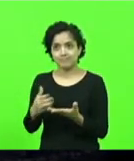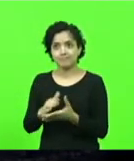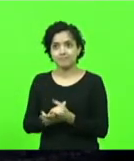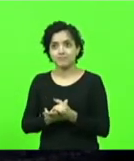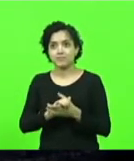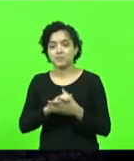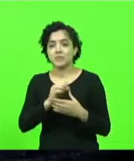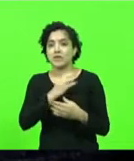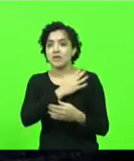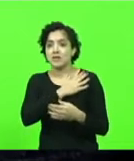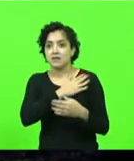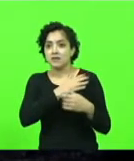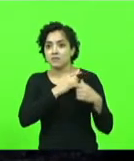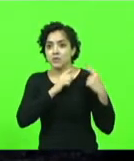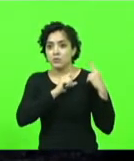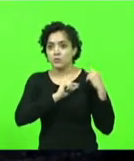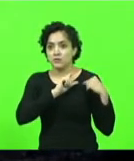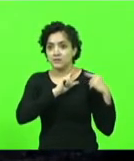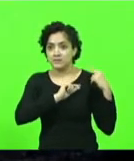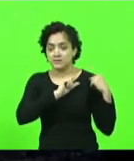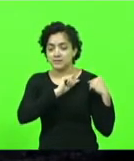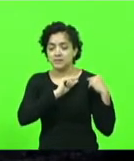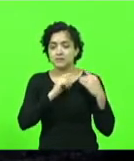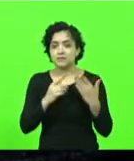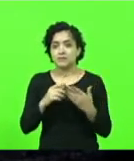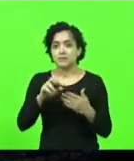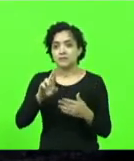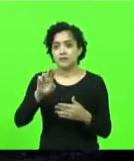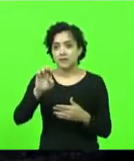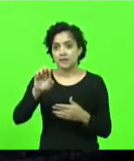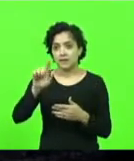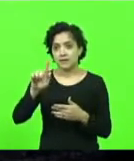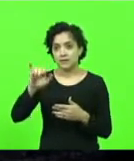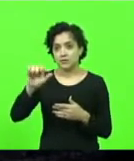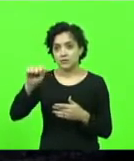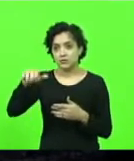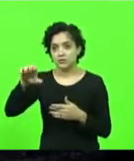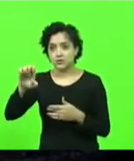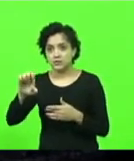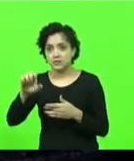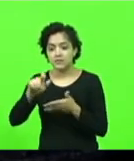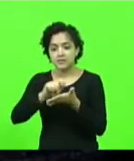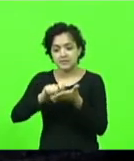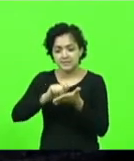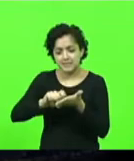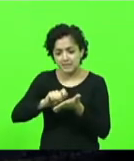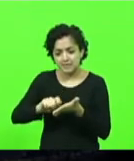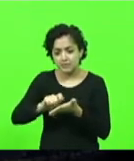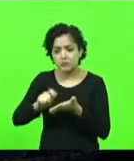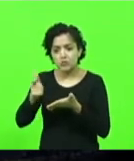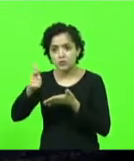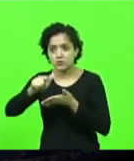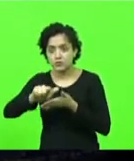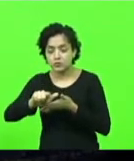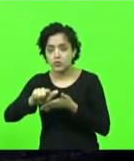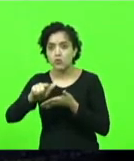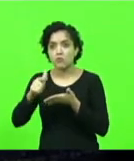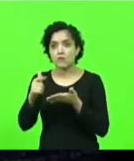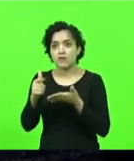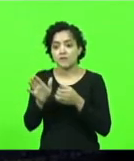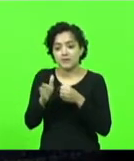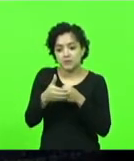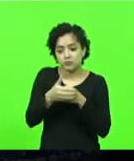estrela no Ombro da Farda a Regiane reescreve a história da Branca de Neve em vez de ficar